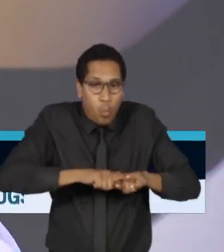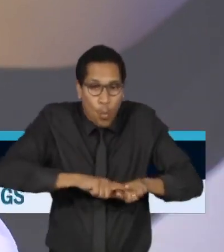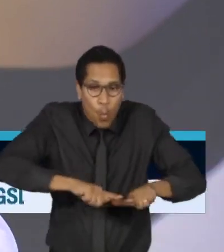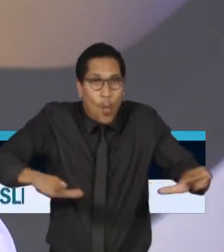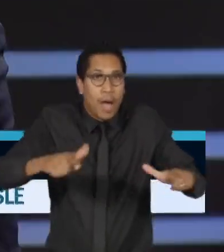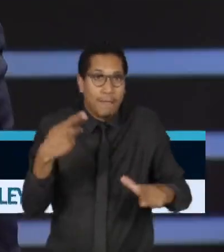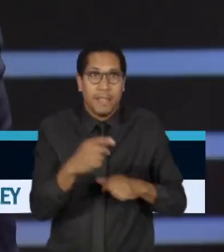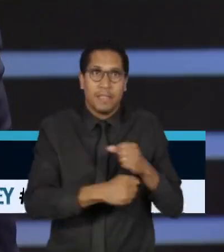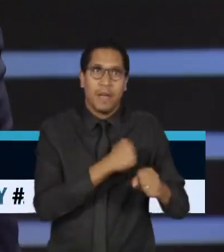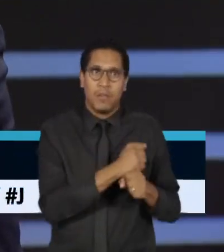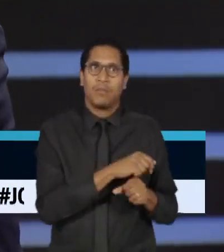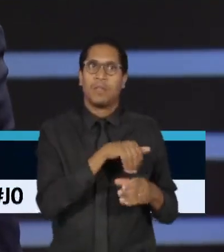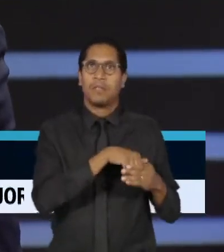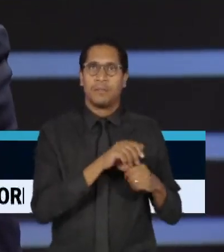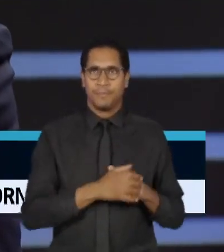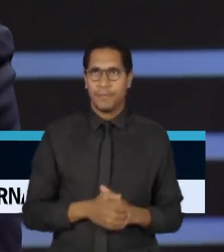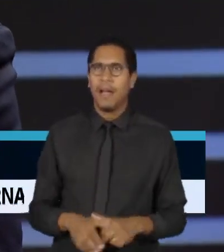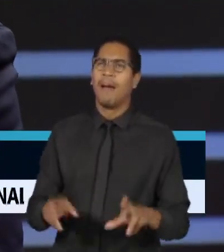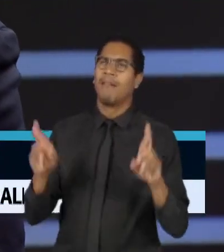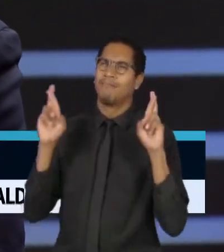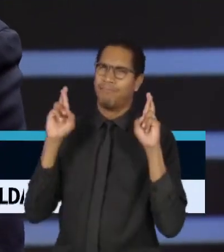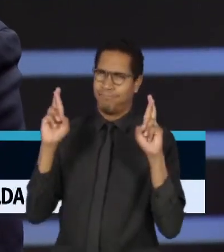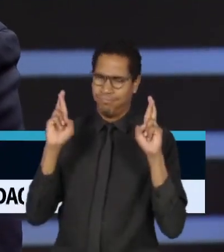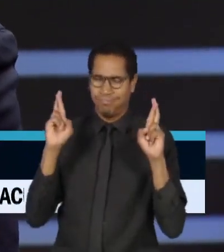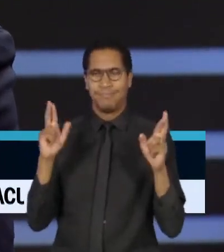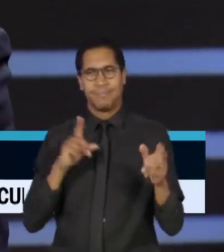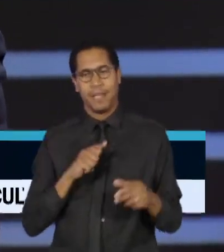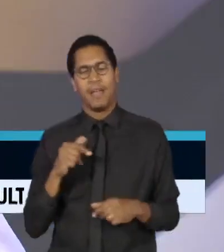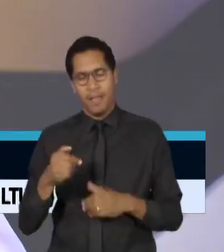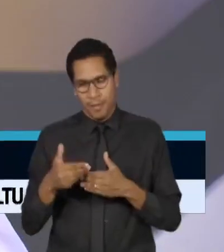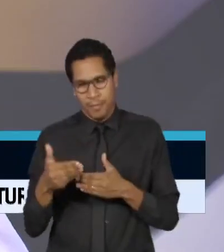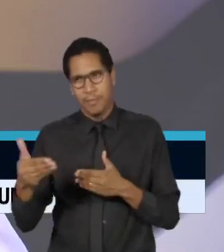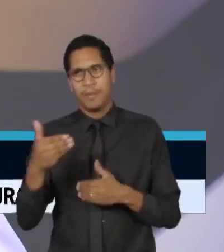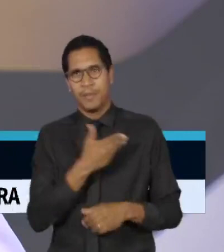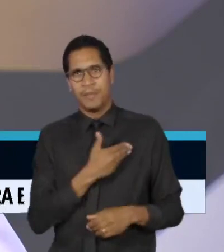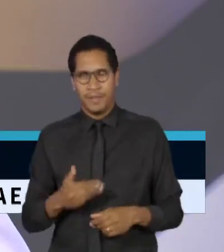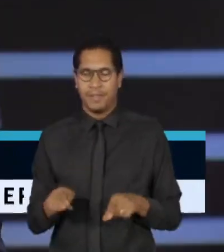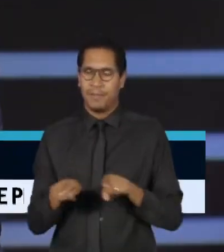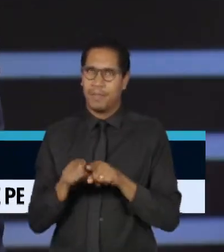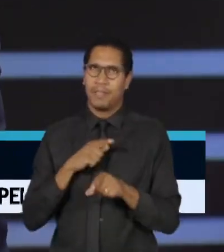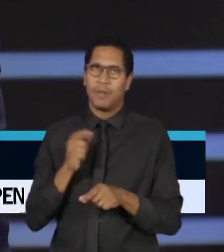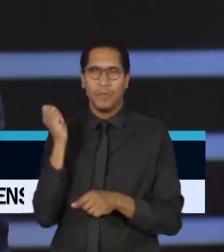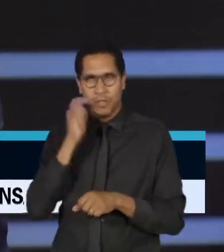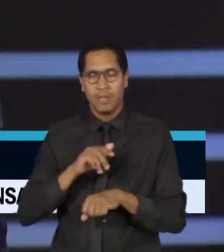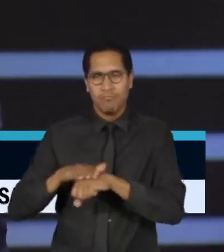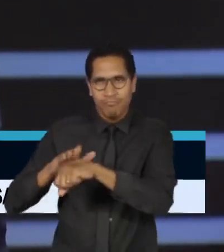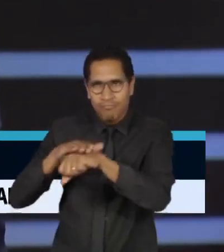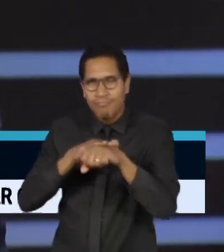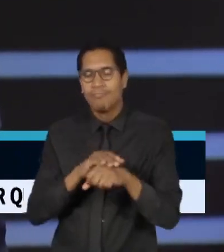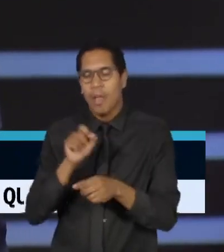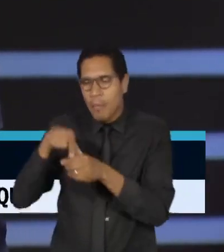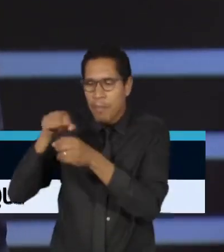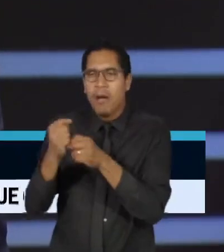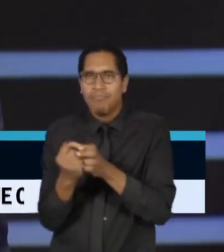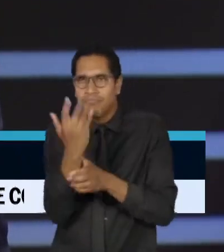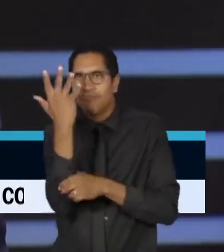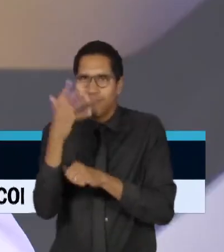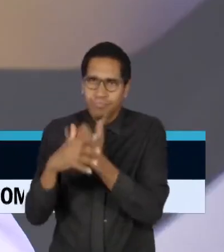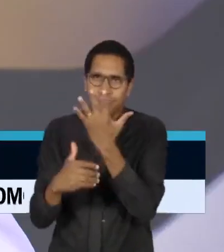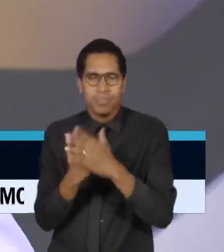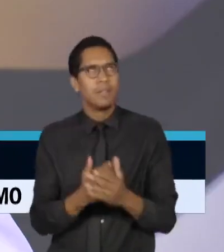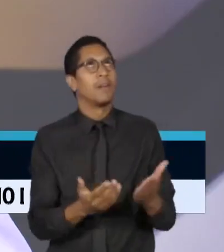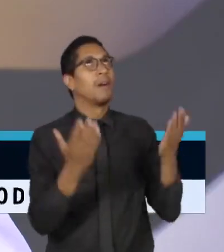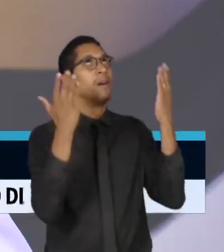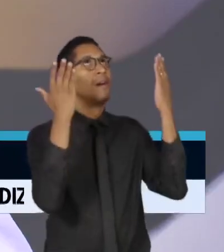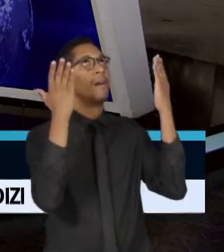eleição. Mas agora, com o futuro governo, esperamos que a gente volte às estruturas e a gente até consiga recompor uma parte dessas florestas. Deus te